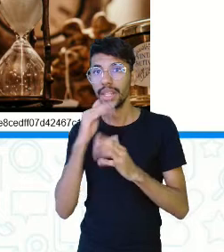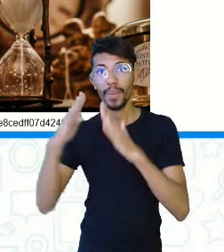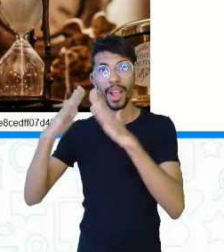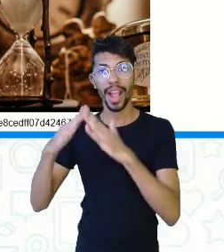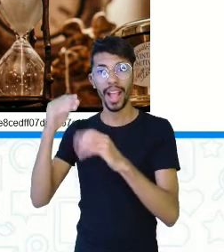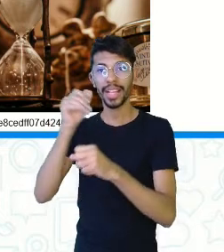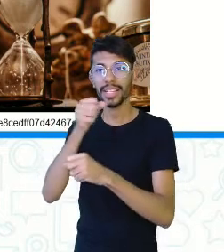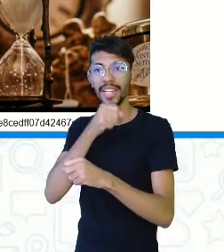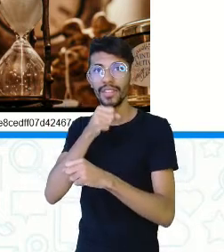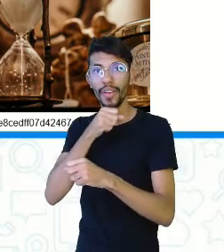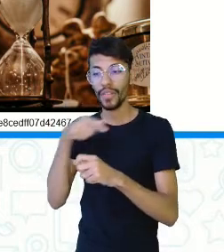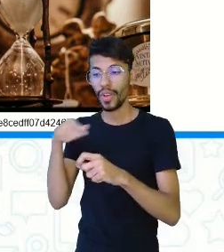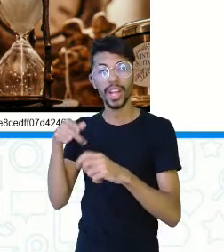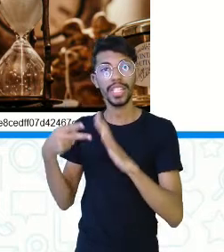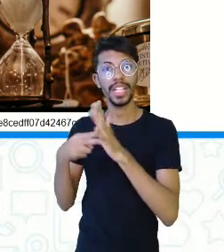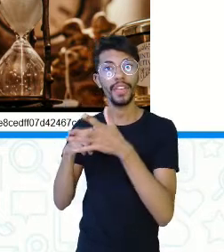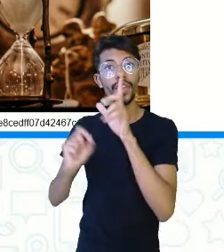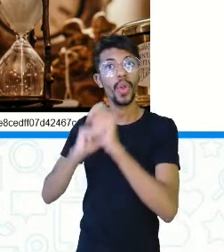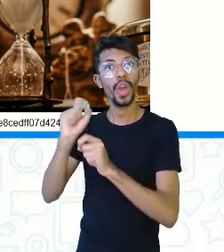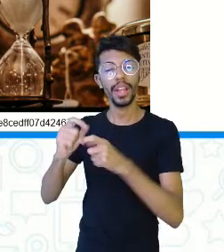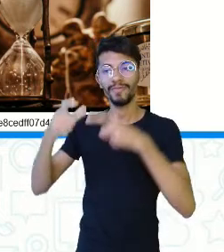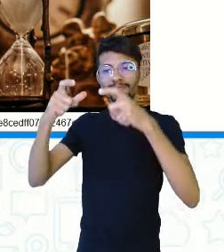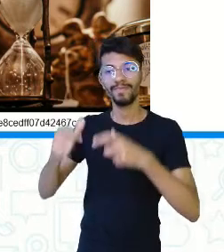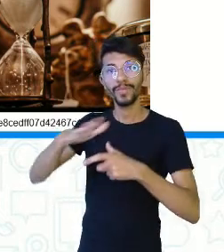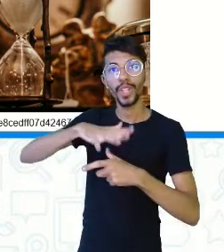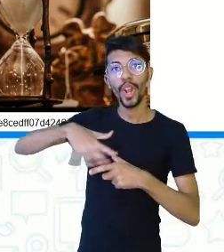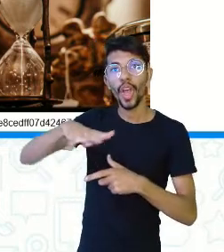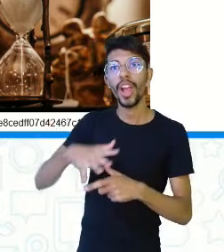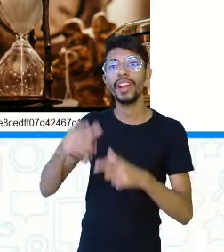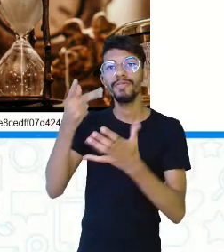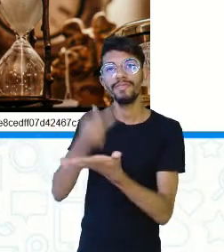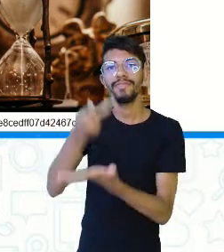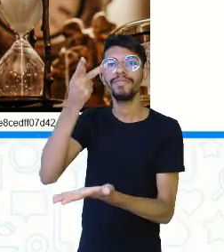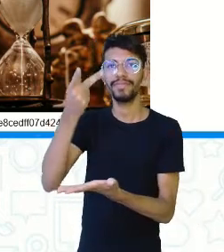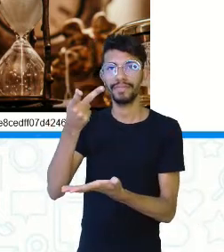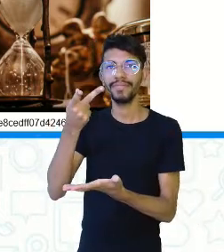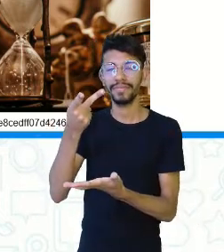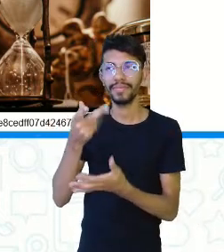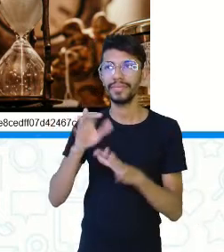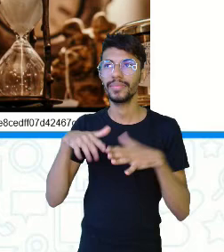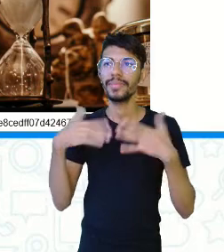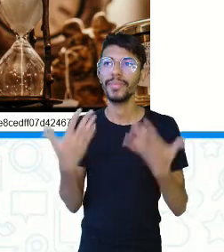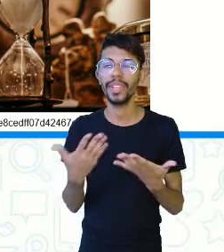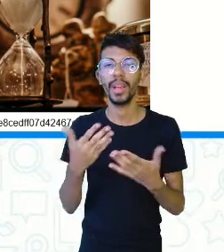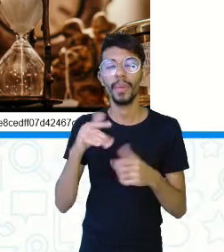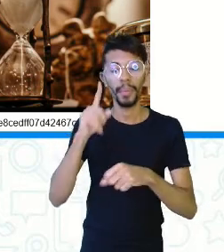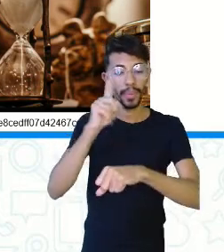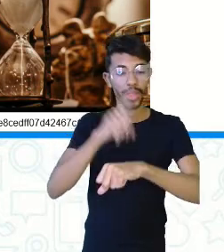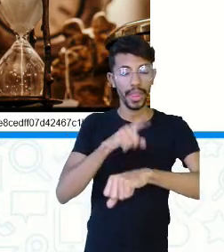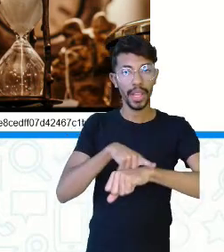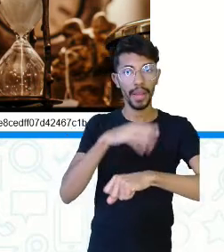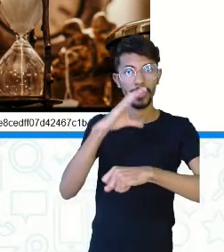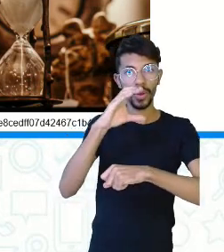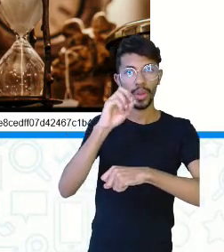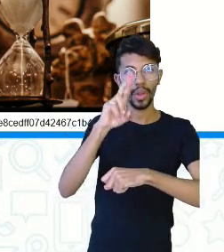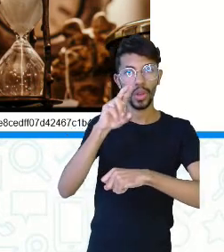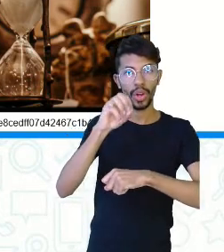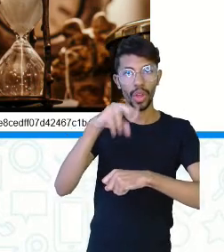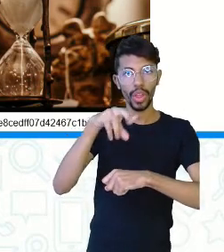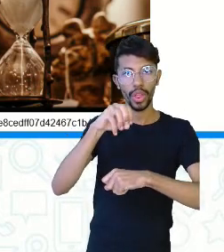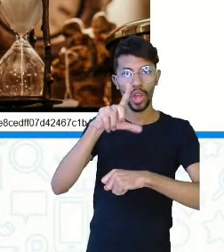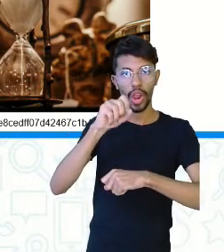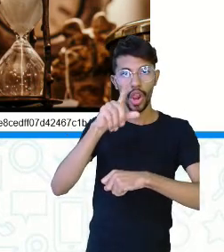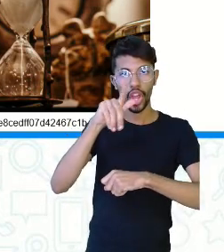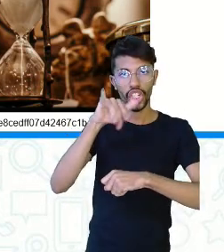espaço onde o conto está acontecendo. Então, este conto esse tempo cronológico do